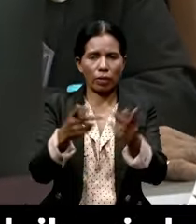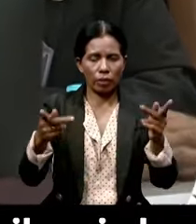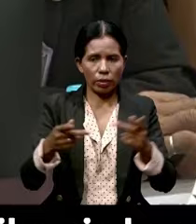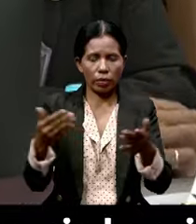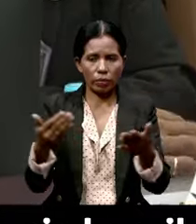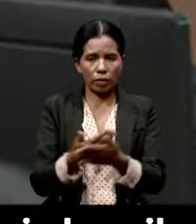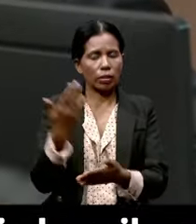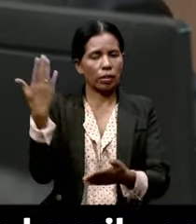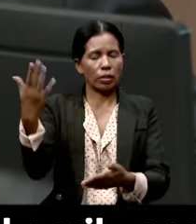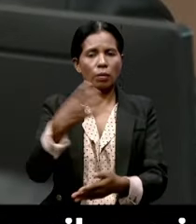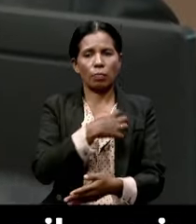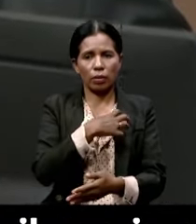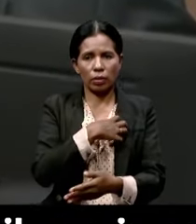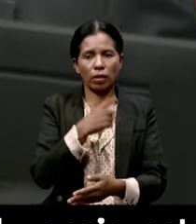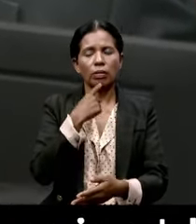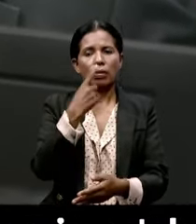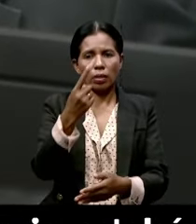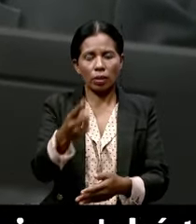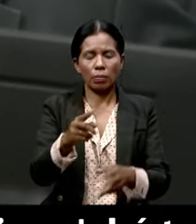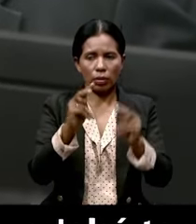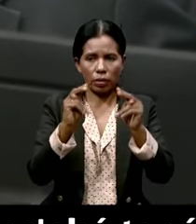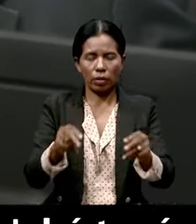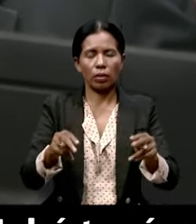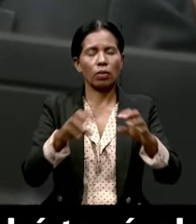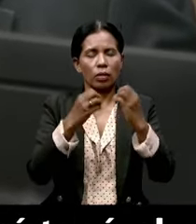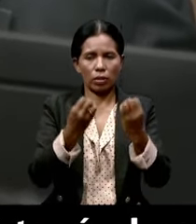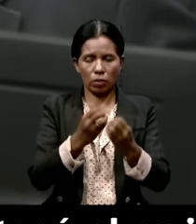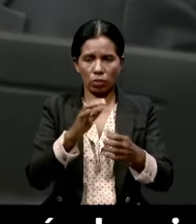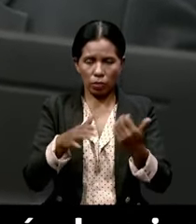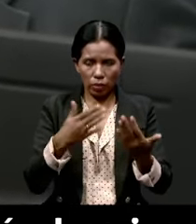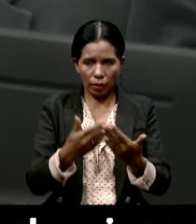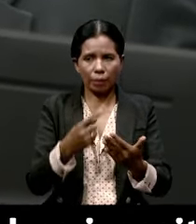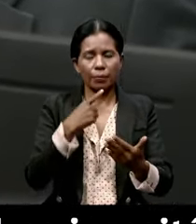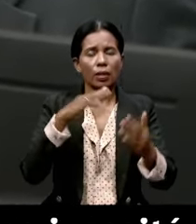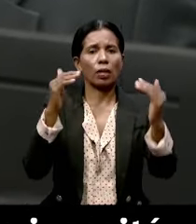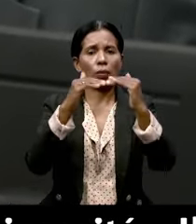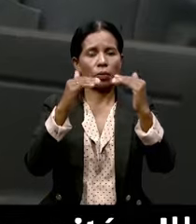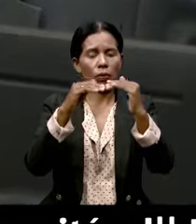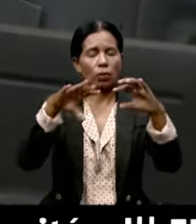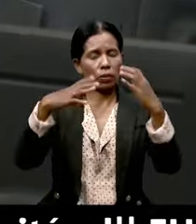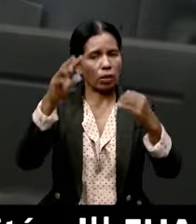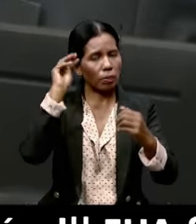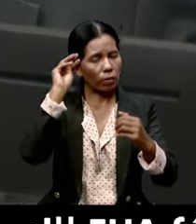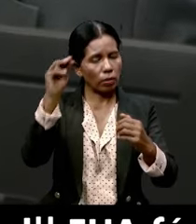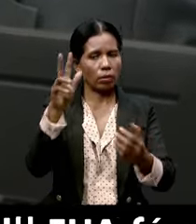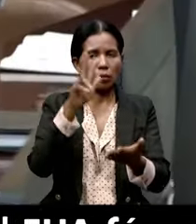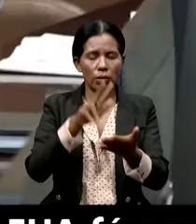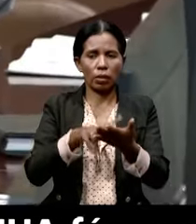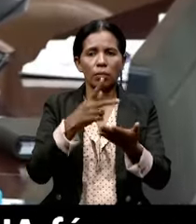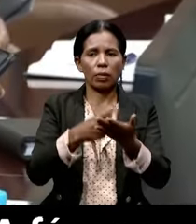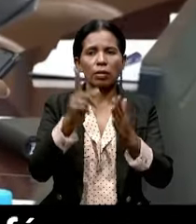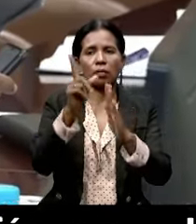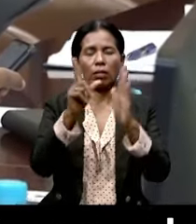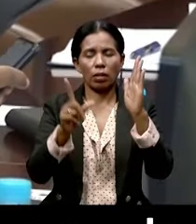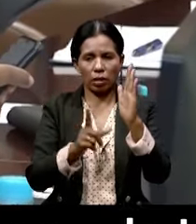Nian e PNTL atua também necessidade organizacional. Além de reunião Conselho Ministro Nemos, aprova o projeto